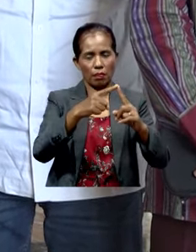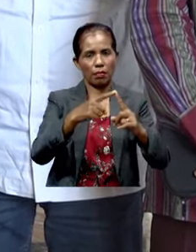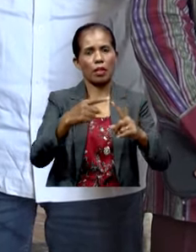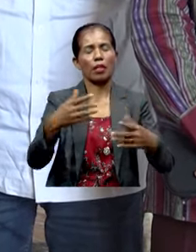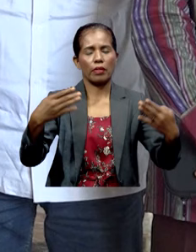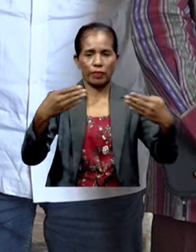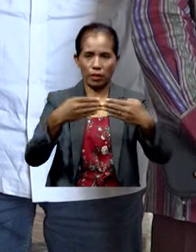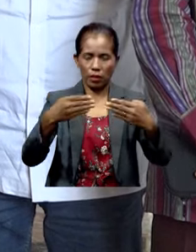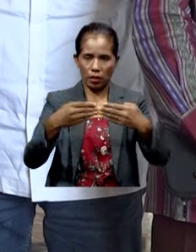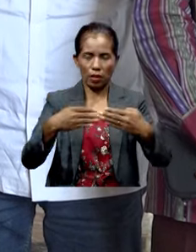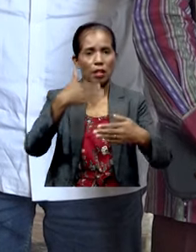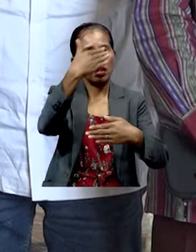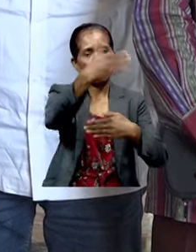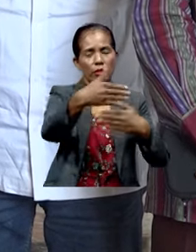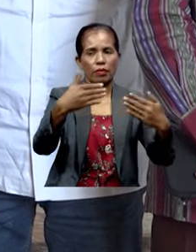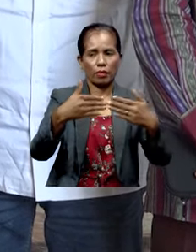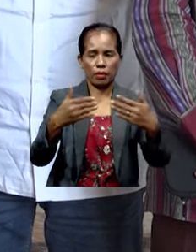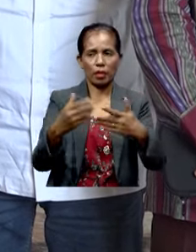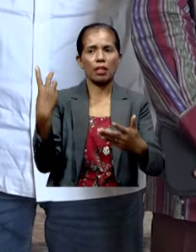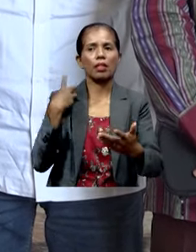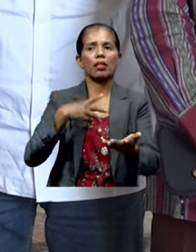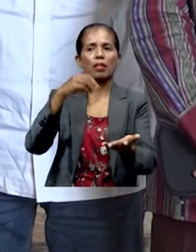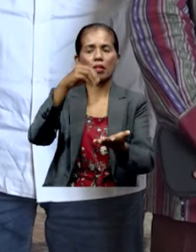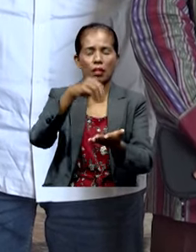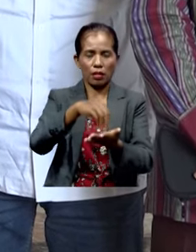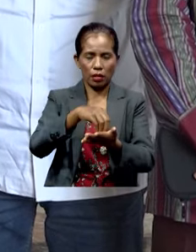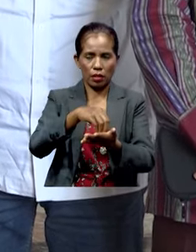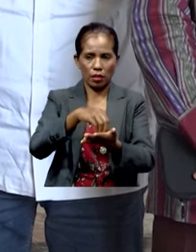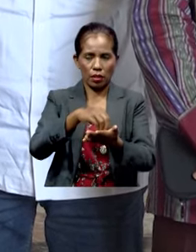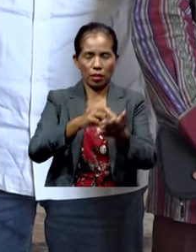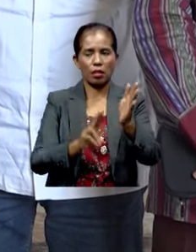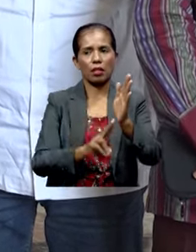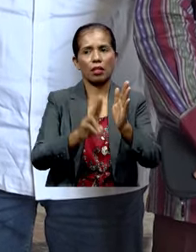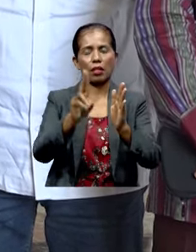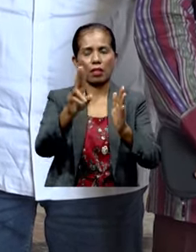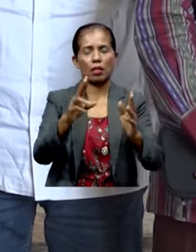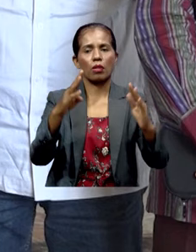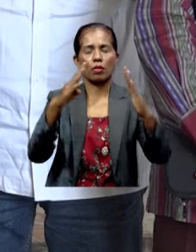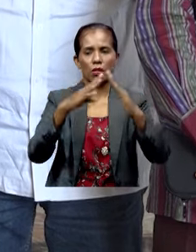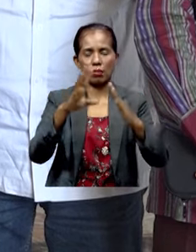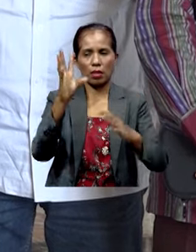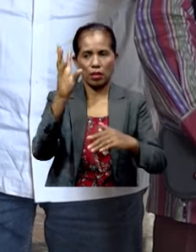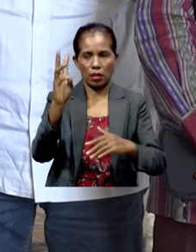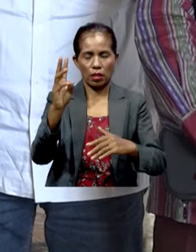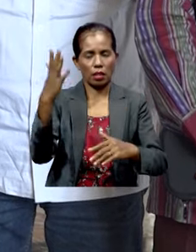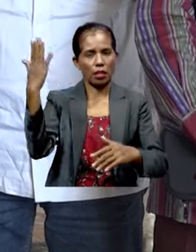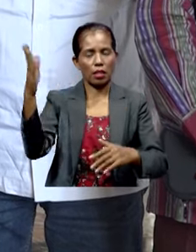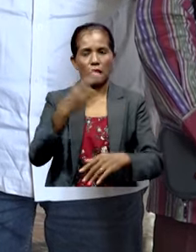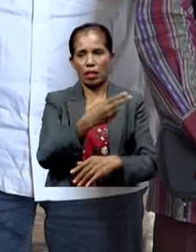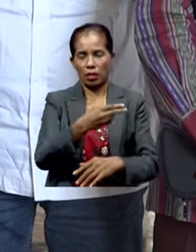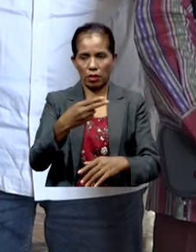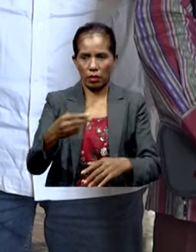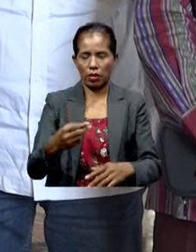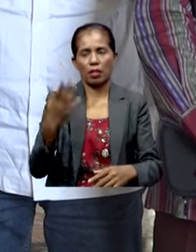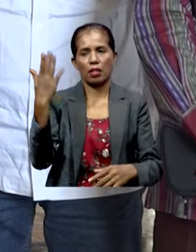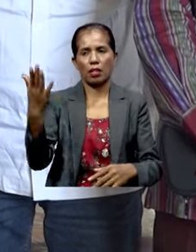liu fronteira, e tá batau, demarcation point, e é umané. Umané, né, já tá boa na larona, e já